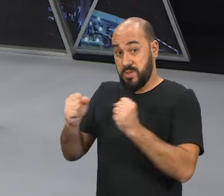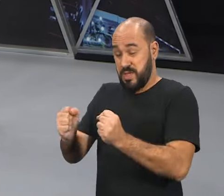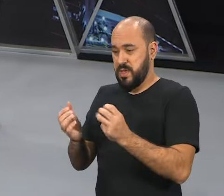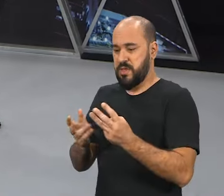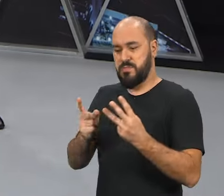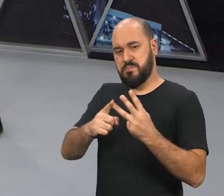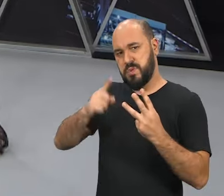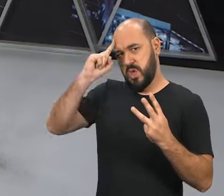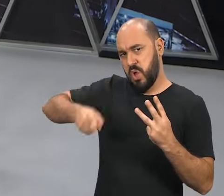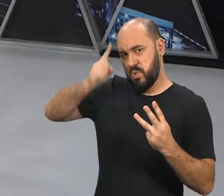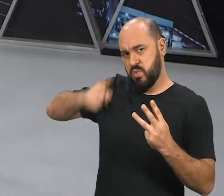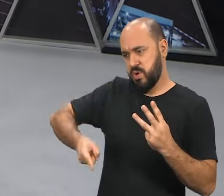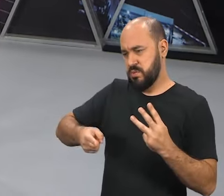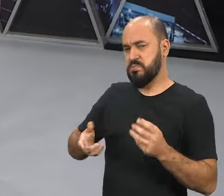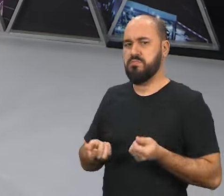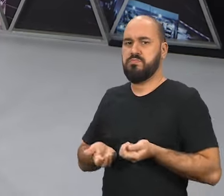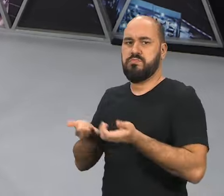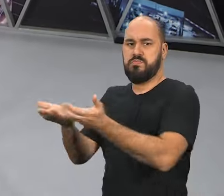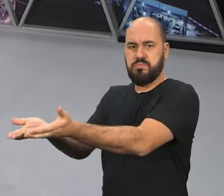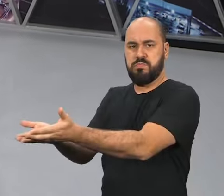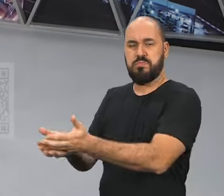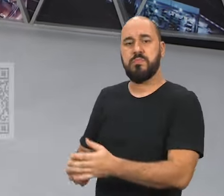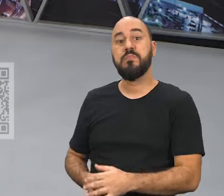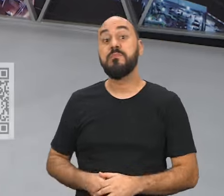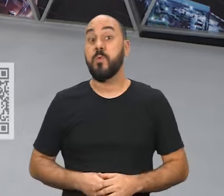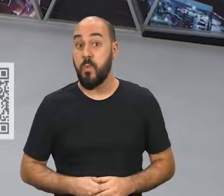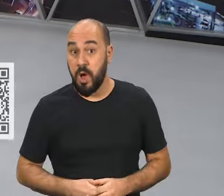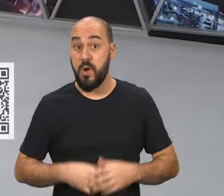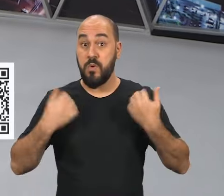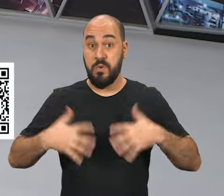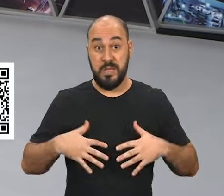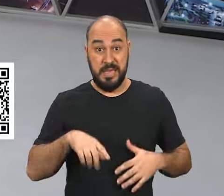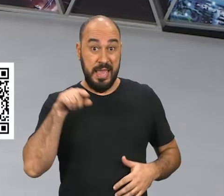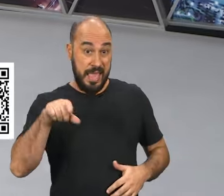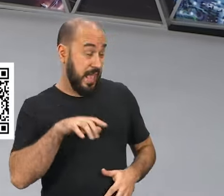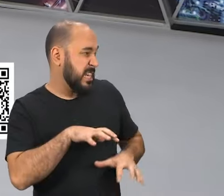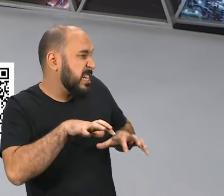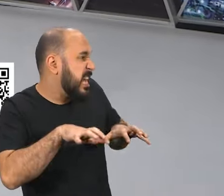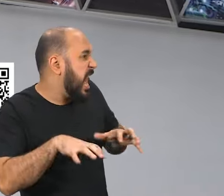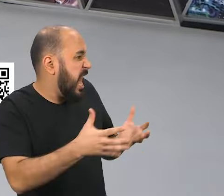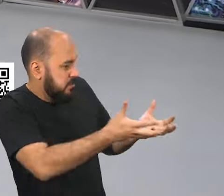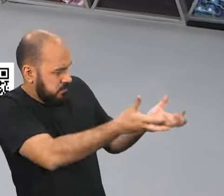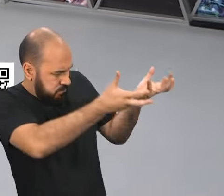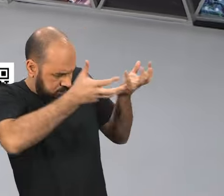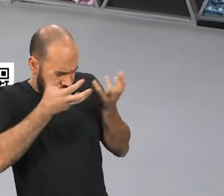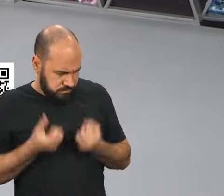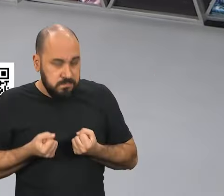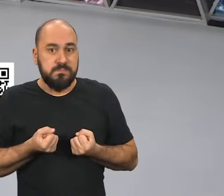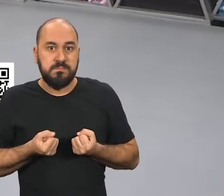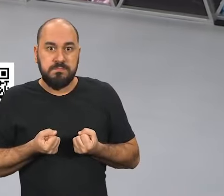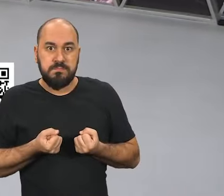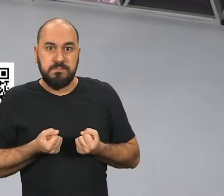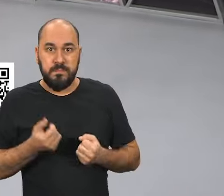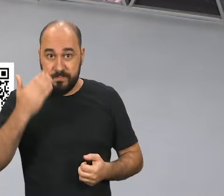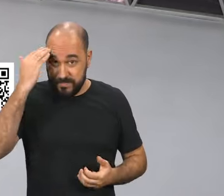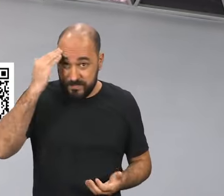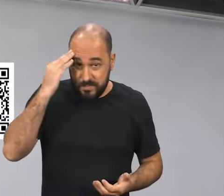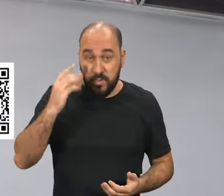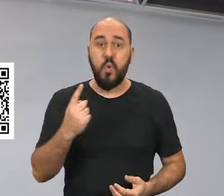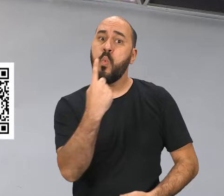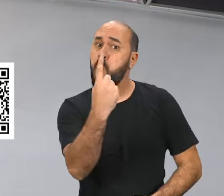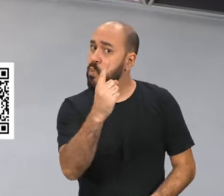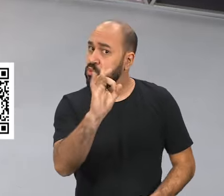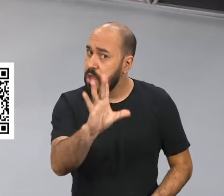Imagina você, o diabo deu um presente para a besta. Imagina alguém receber um presente do diabo. E qual foi o presente? Não foi um só não, foram